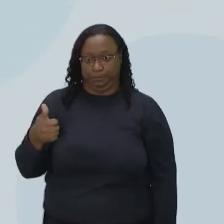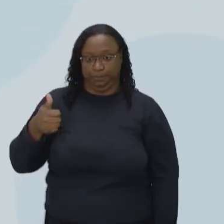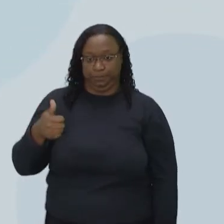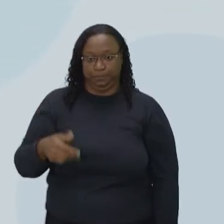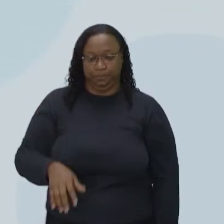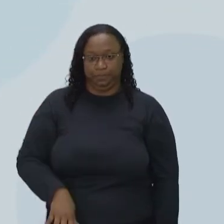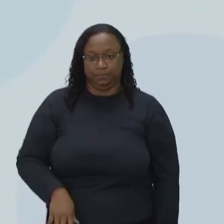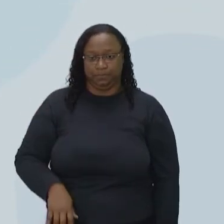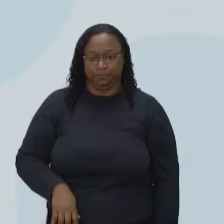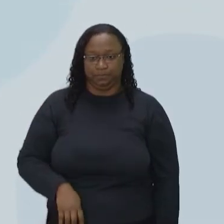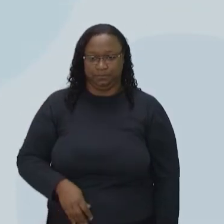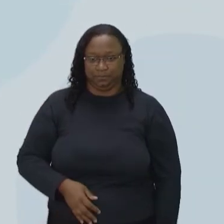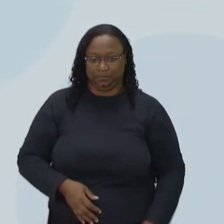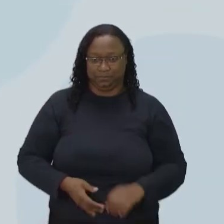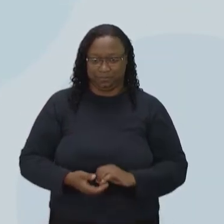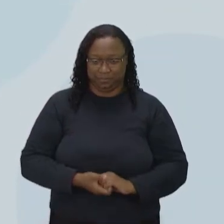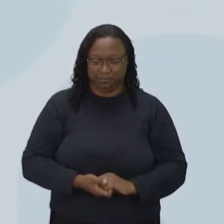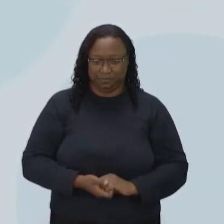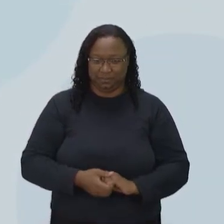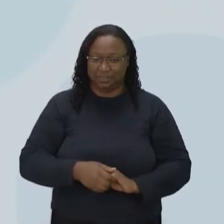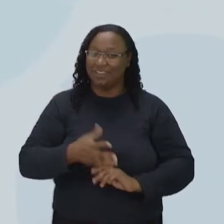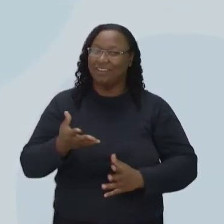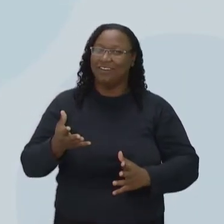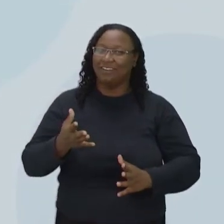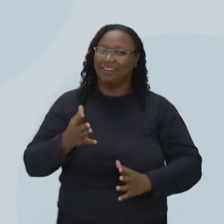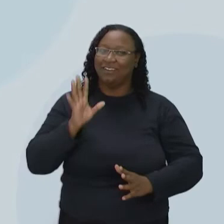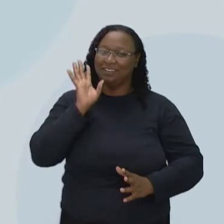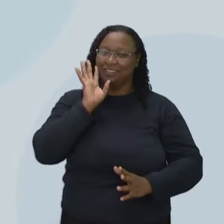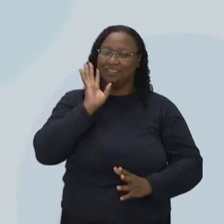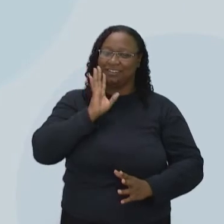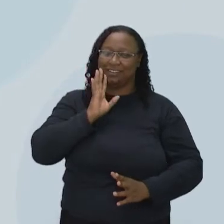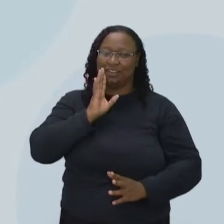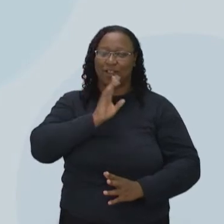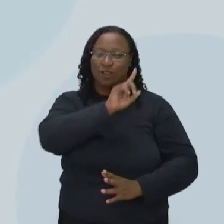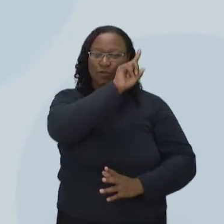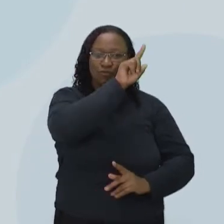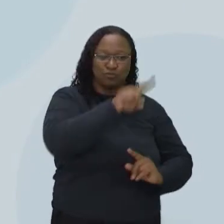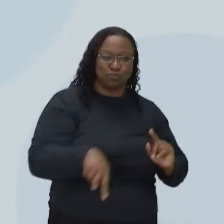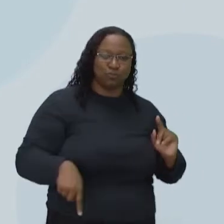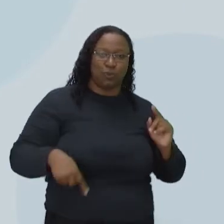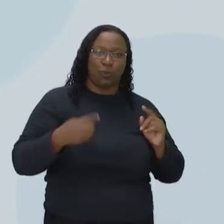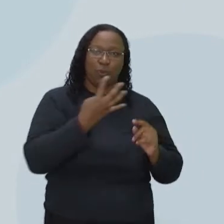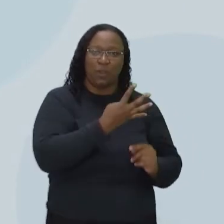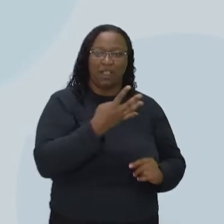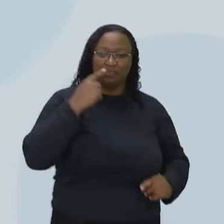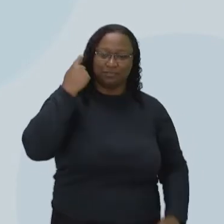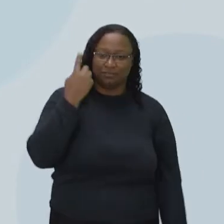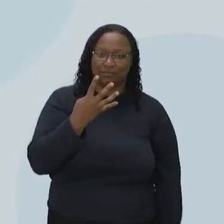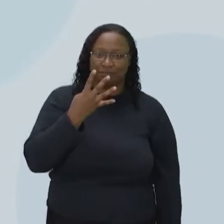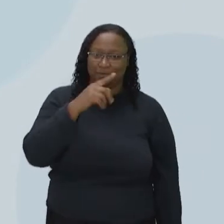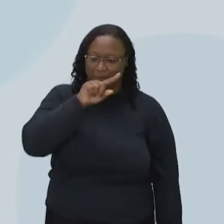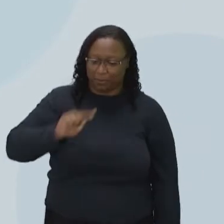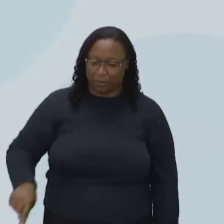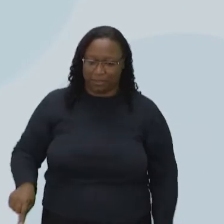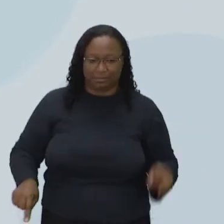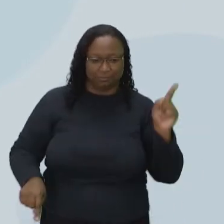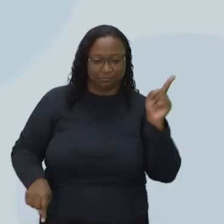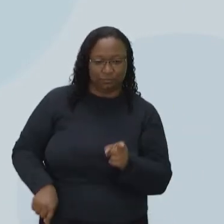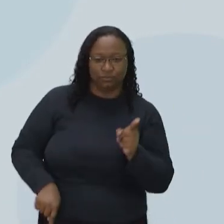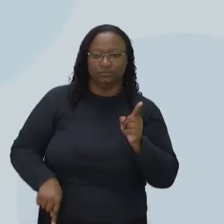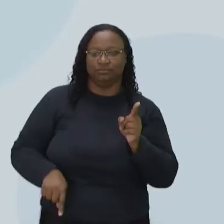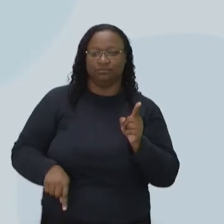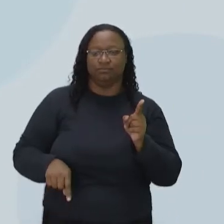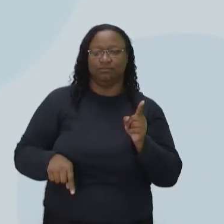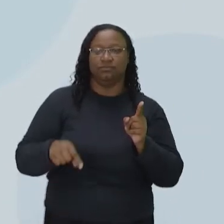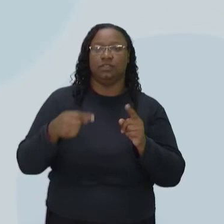Corta, olha que maravilha, vou até mudar a cor aqui para fazer uma graça, ó. Corta 4 com 4, aqui está 10 a menos 2, corta 2